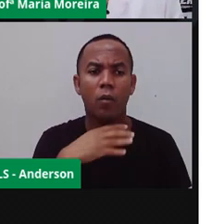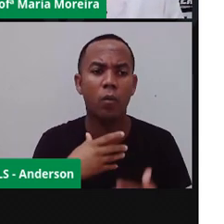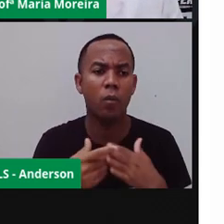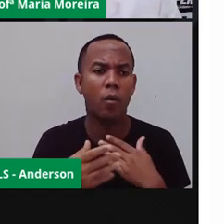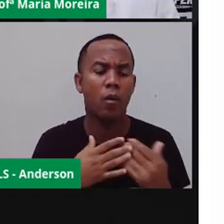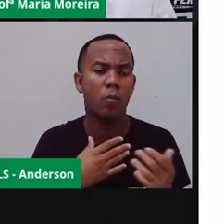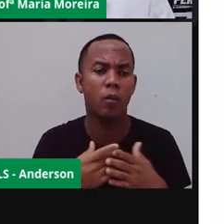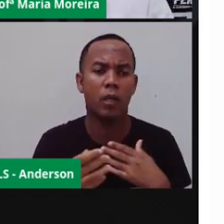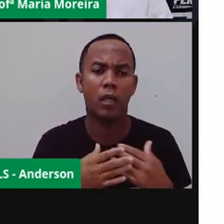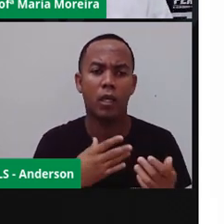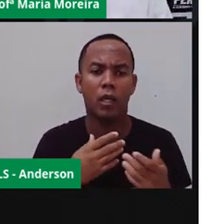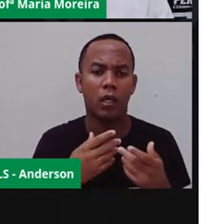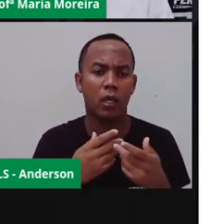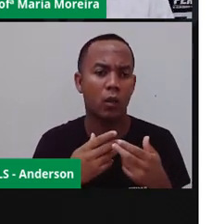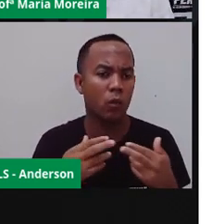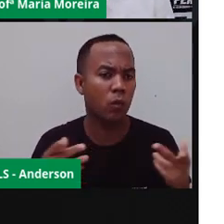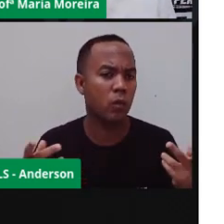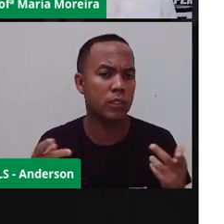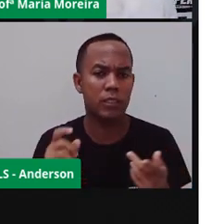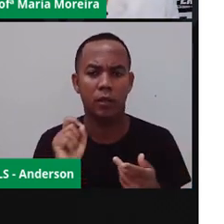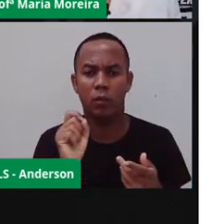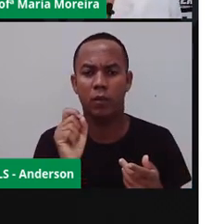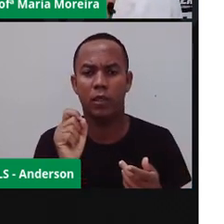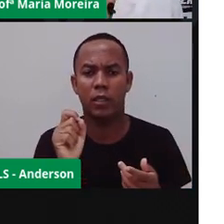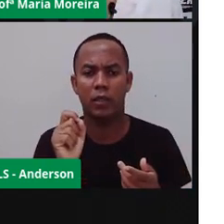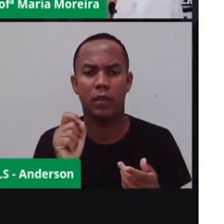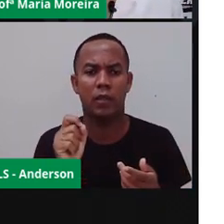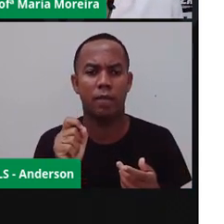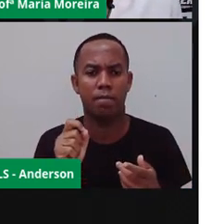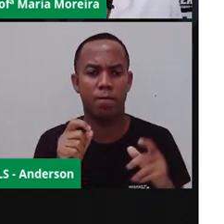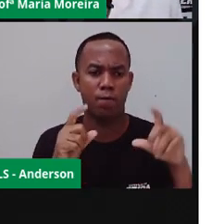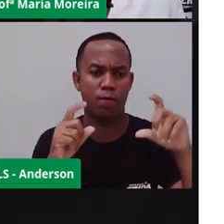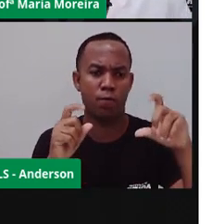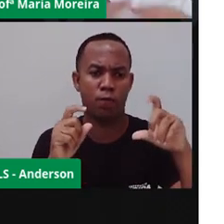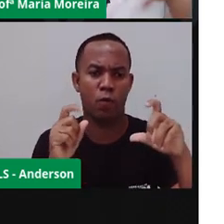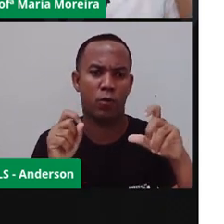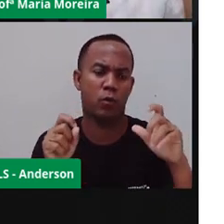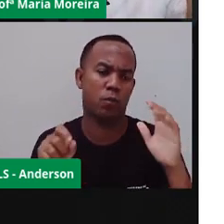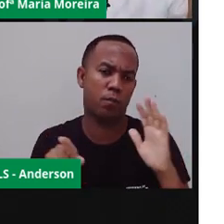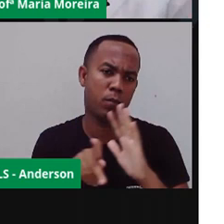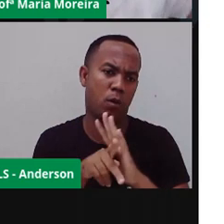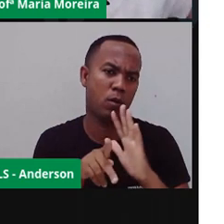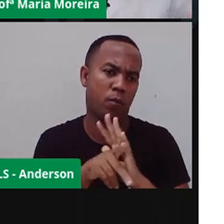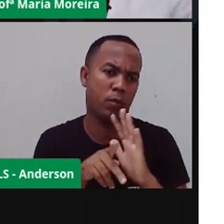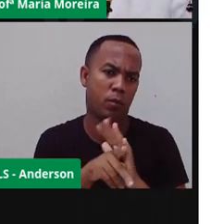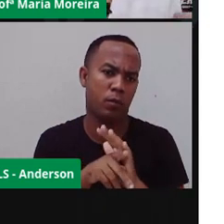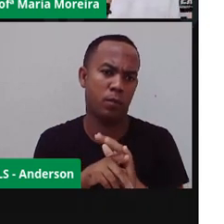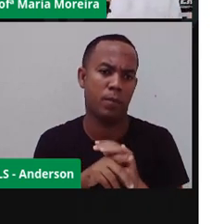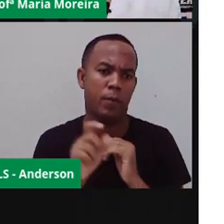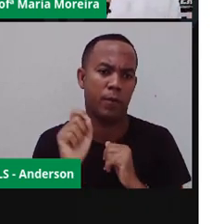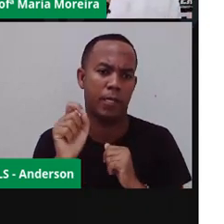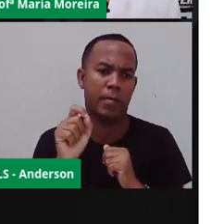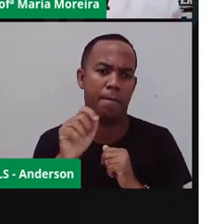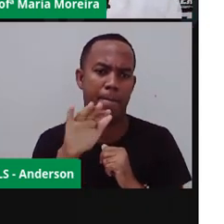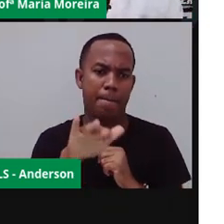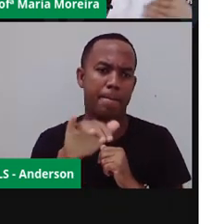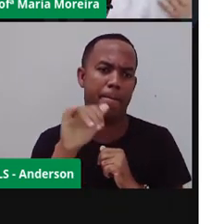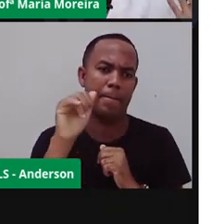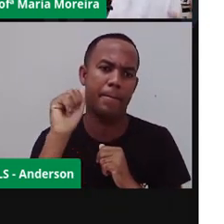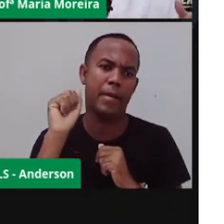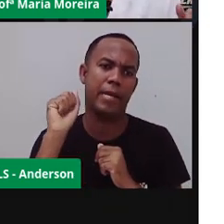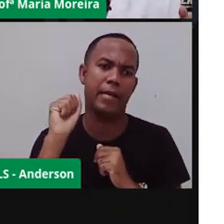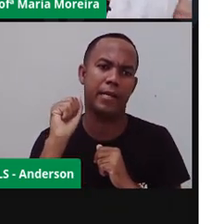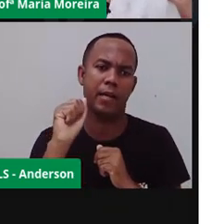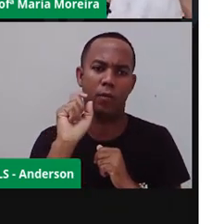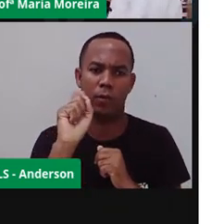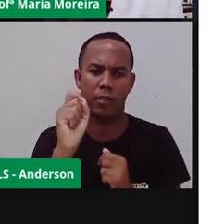e acaba se tornando uma caricatura, que é quando a gente pega a visão geral, tipo aqui a Pro, e faz